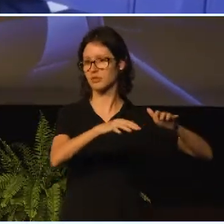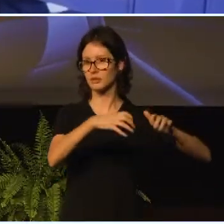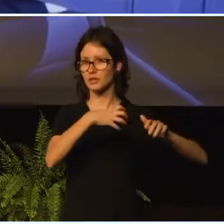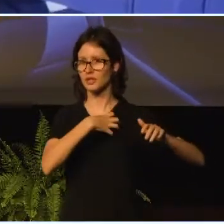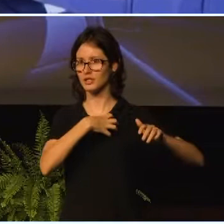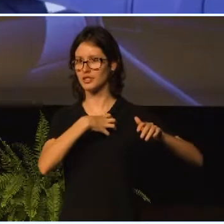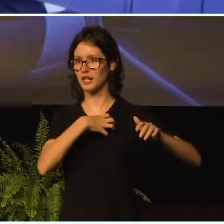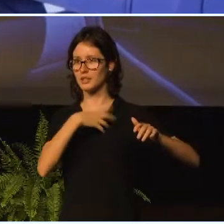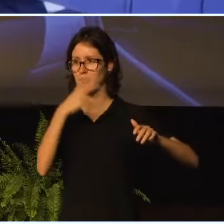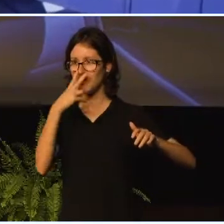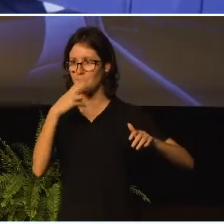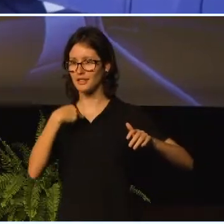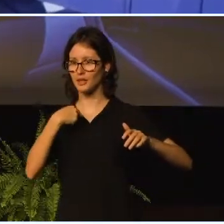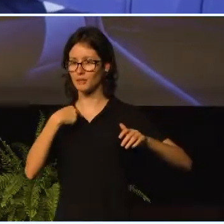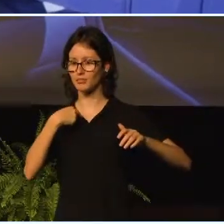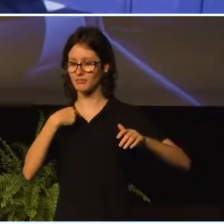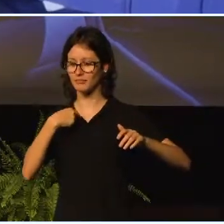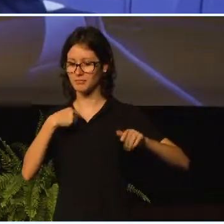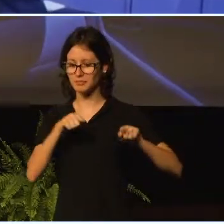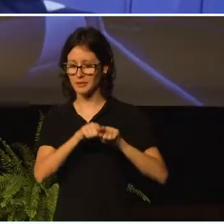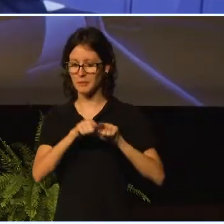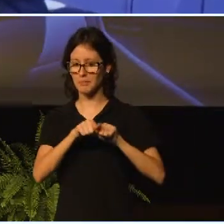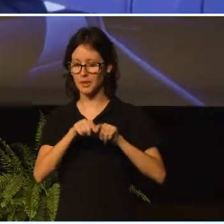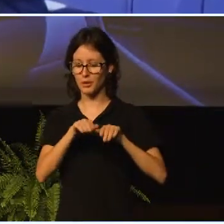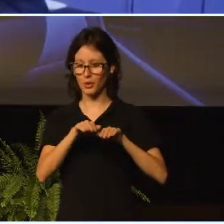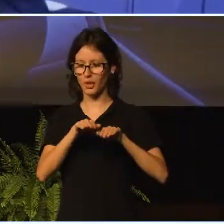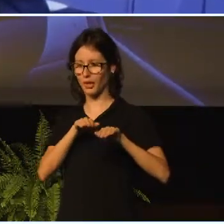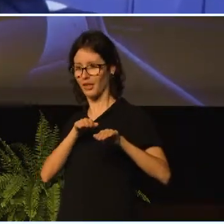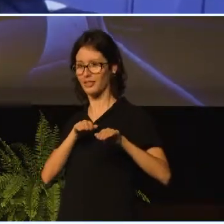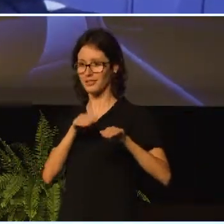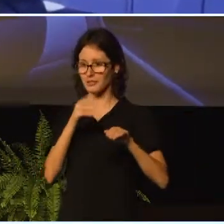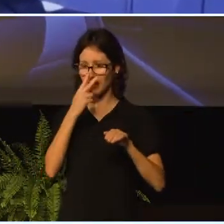você tem a sensação que você está indo para trás.